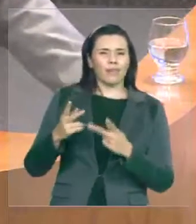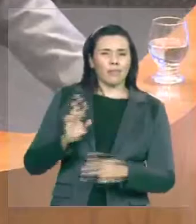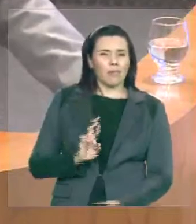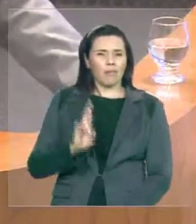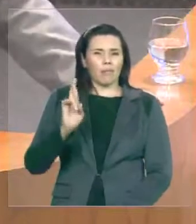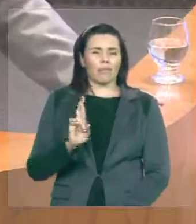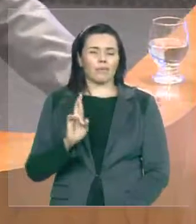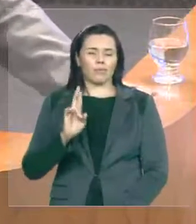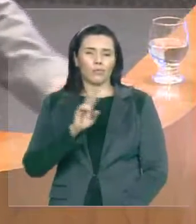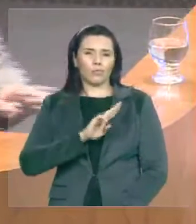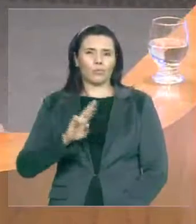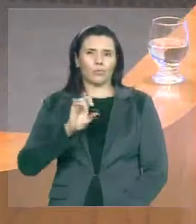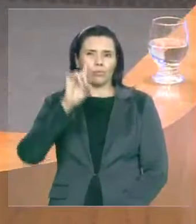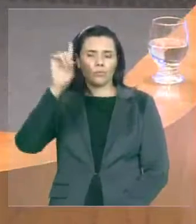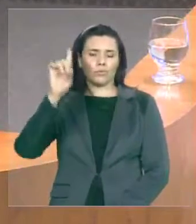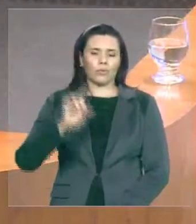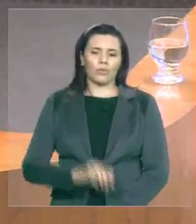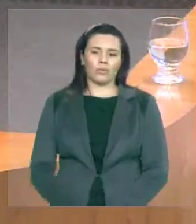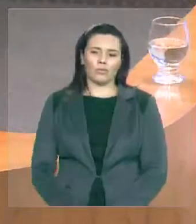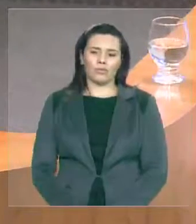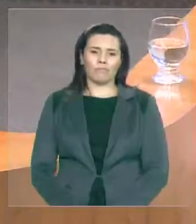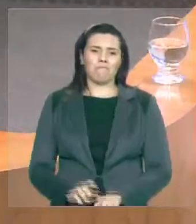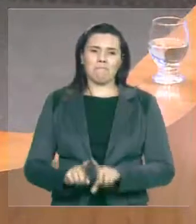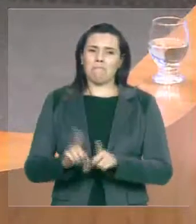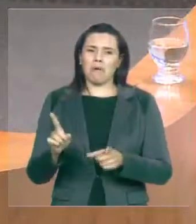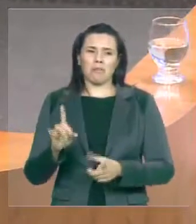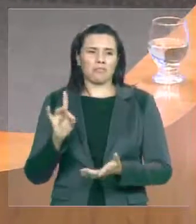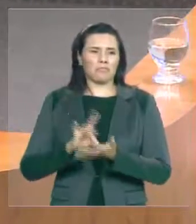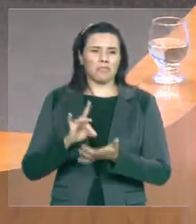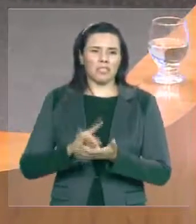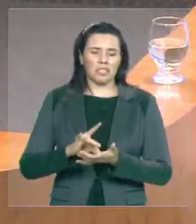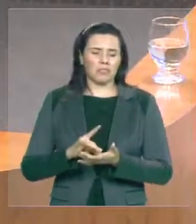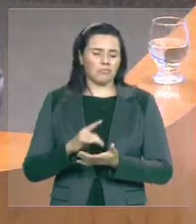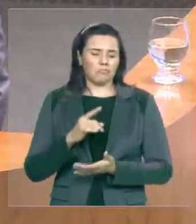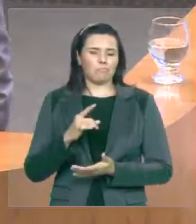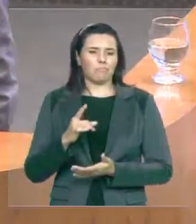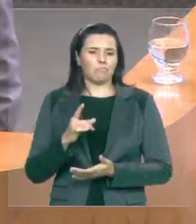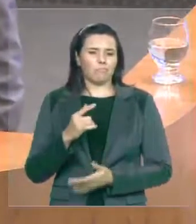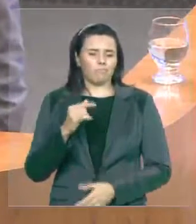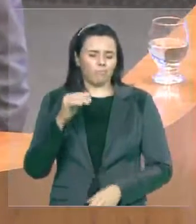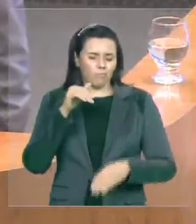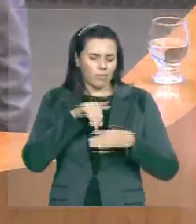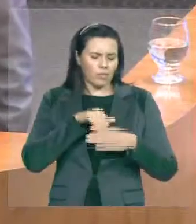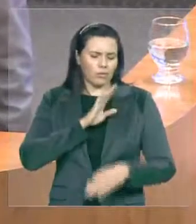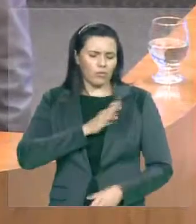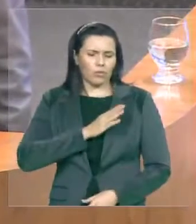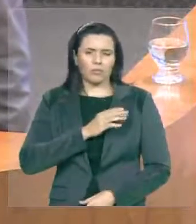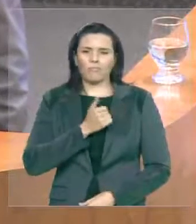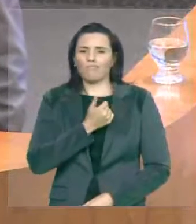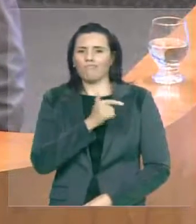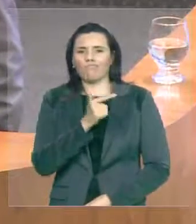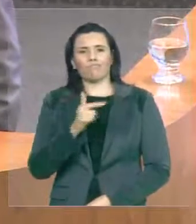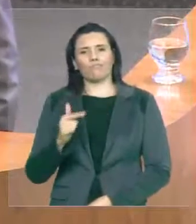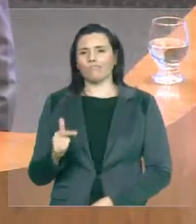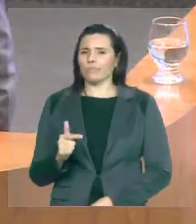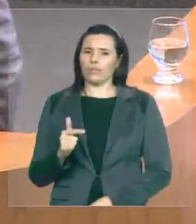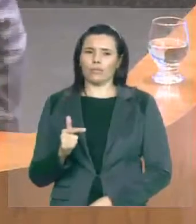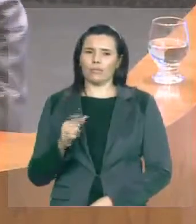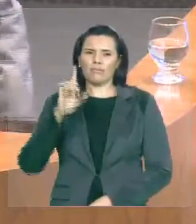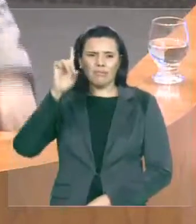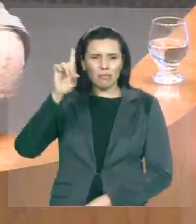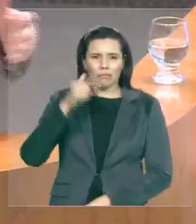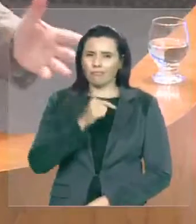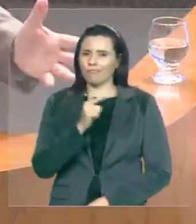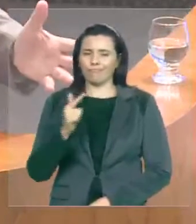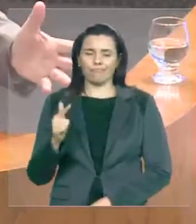por muitas pessoas que não o temem, não têm o seu temor no coração,